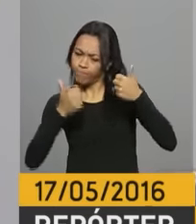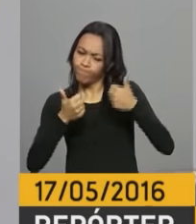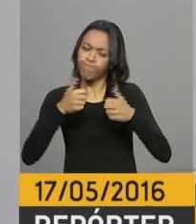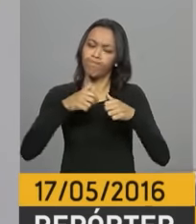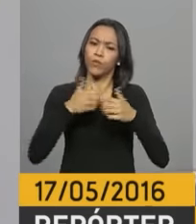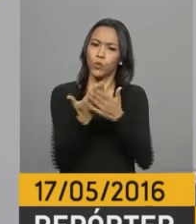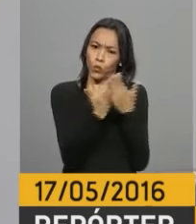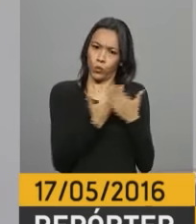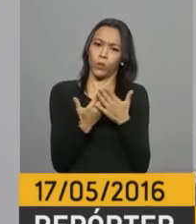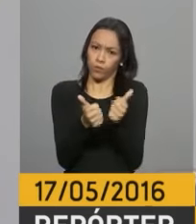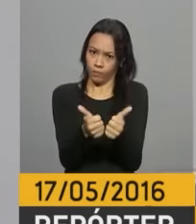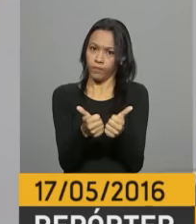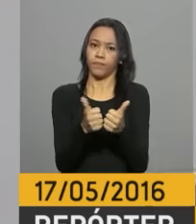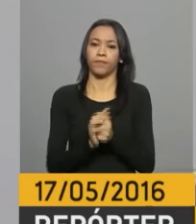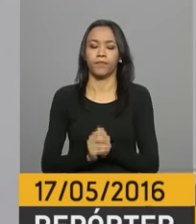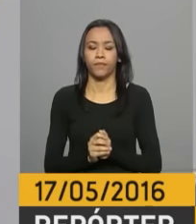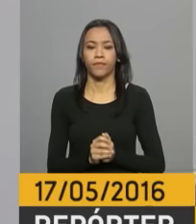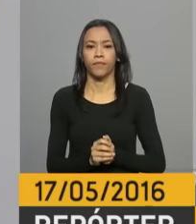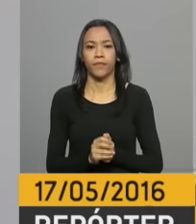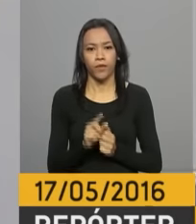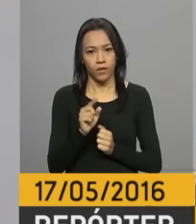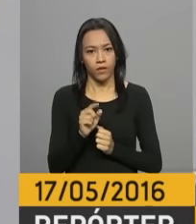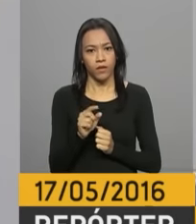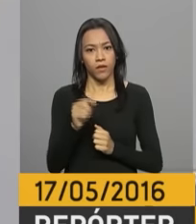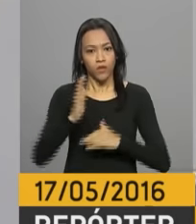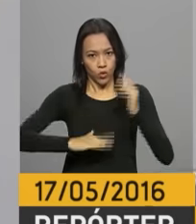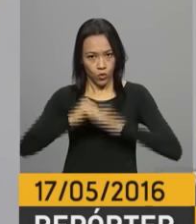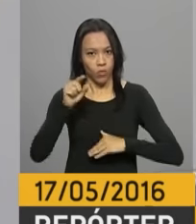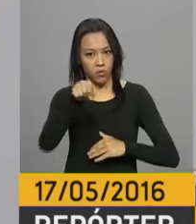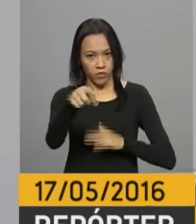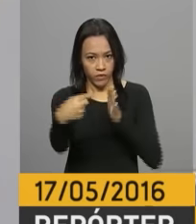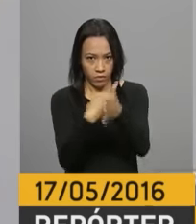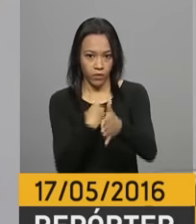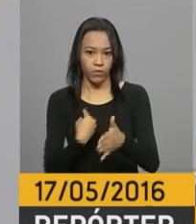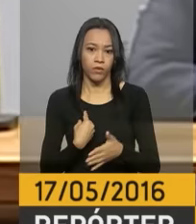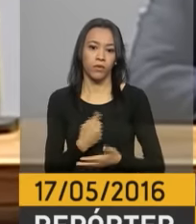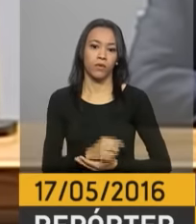faz? Está certo? Estaremos...